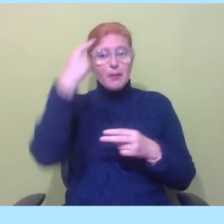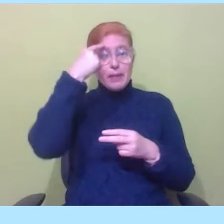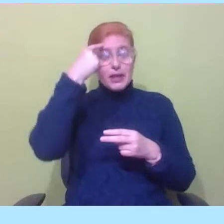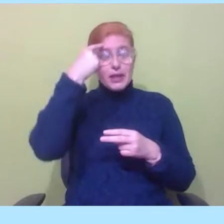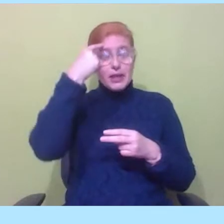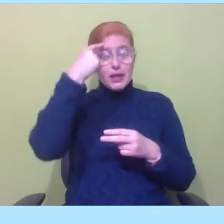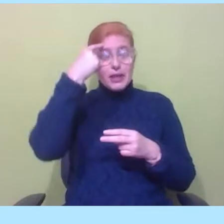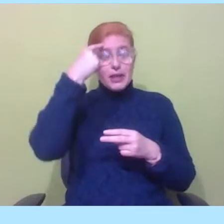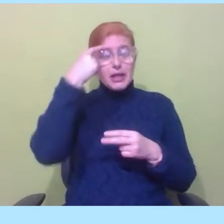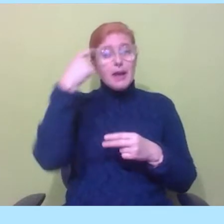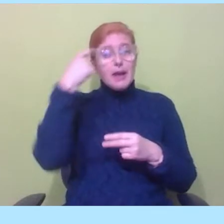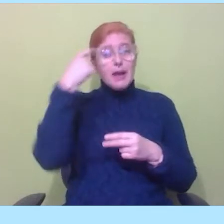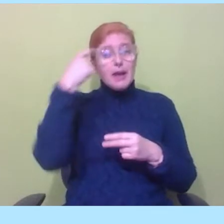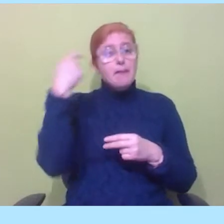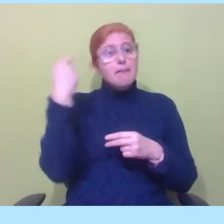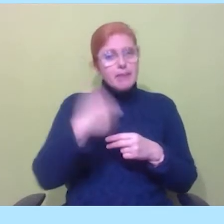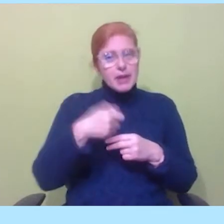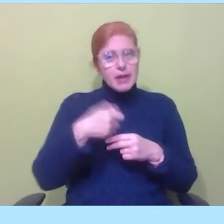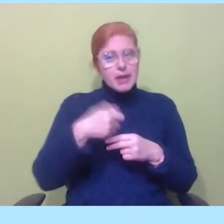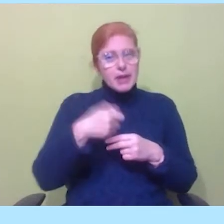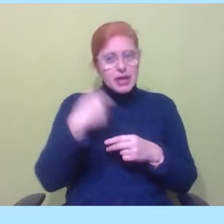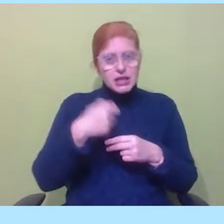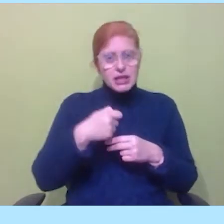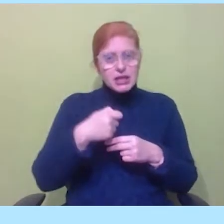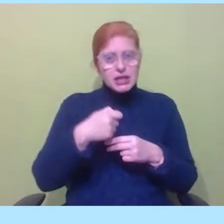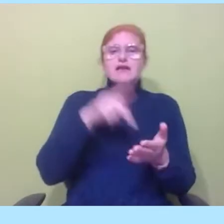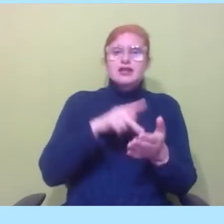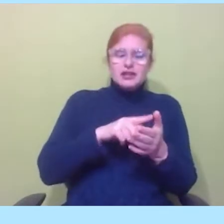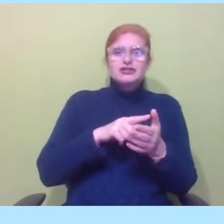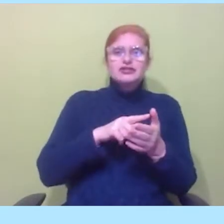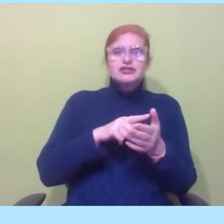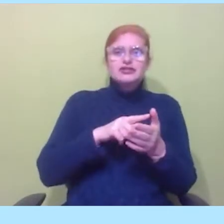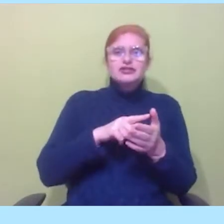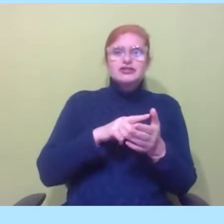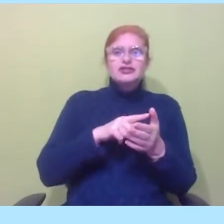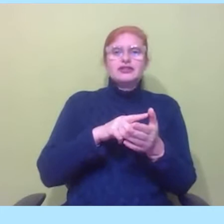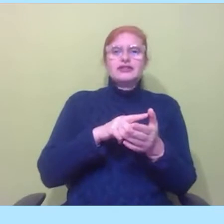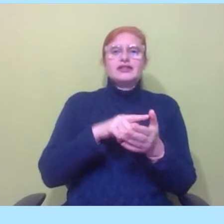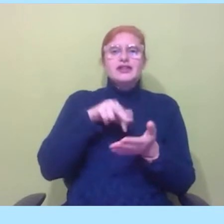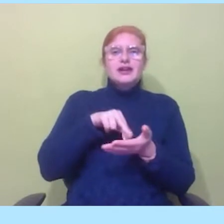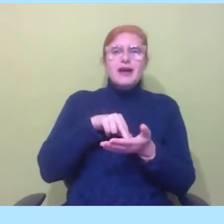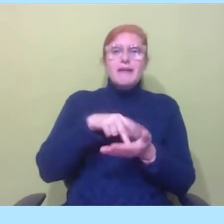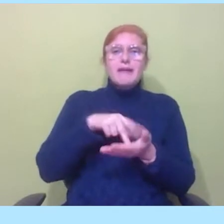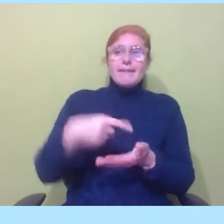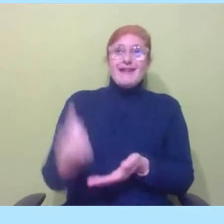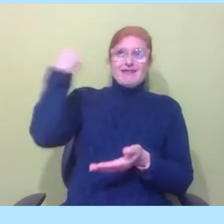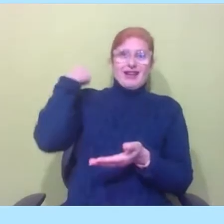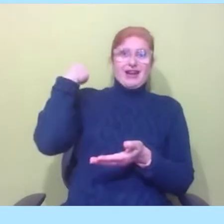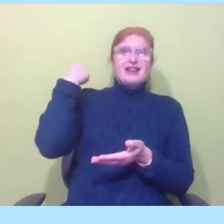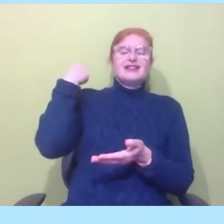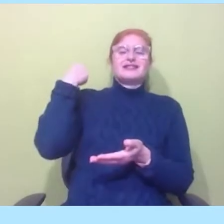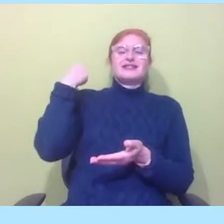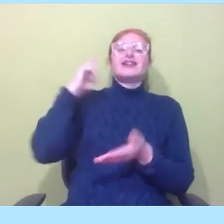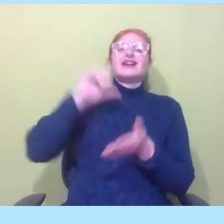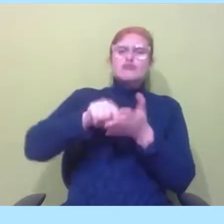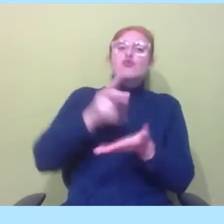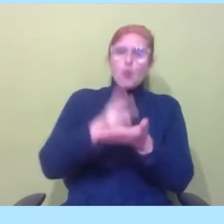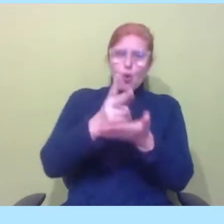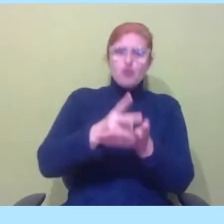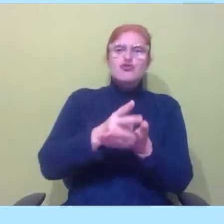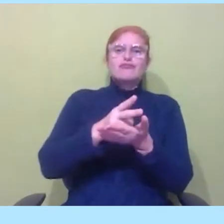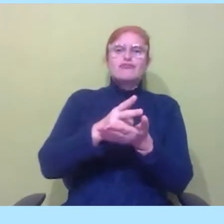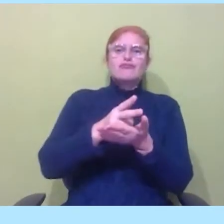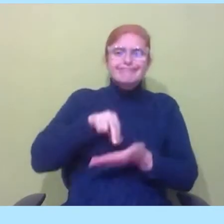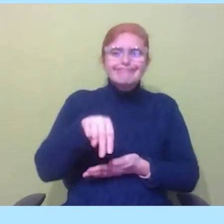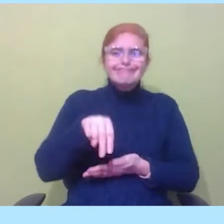onde vem o golpe para poder nisso navegar e seguir na ação, né. E super